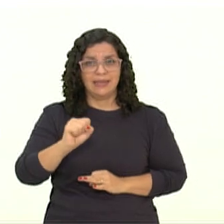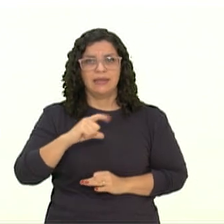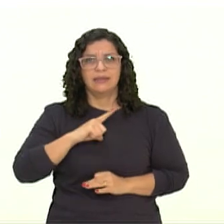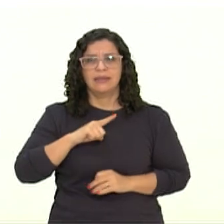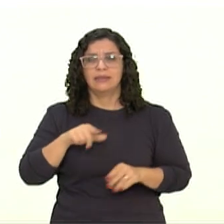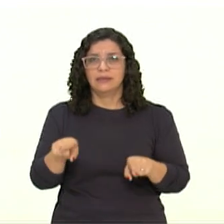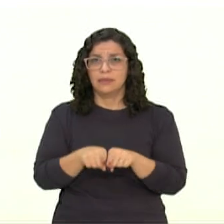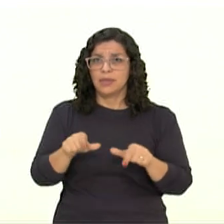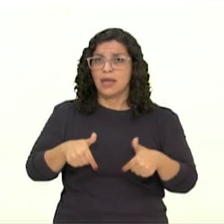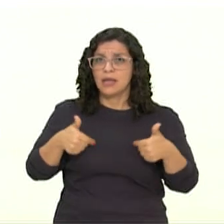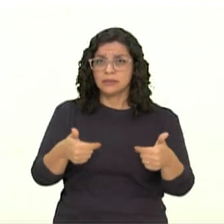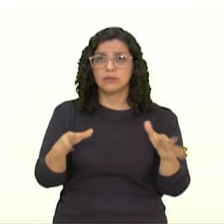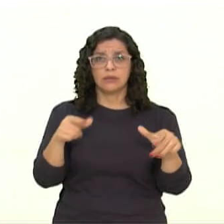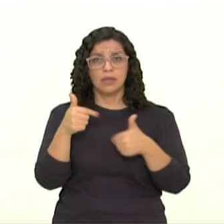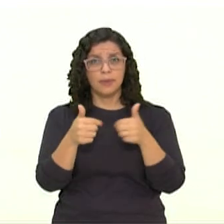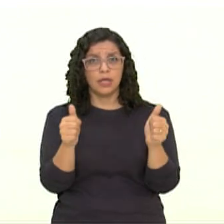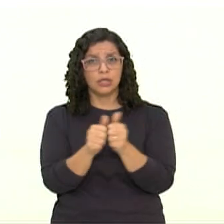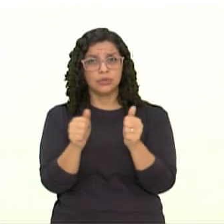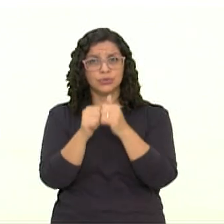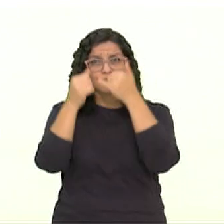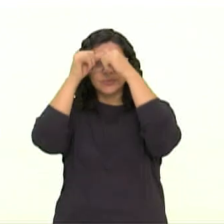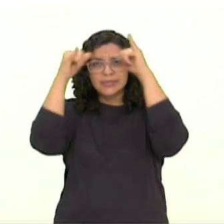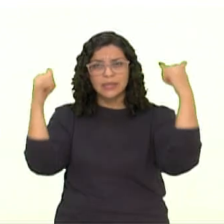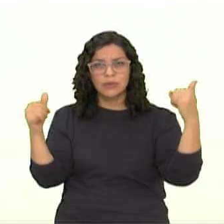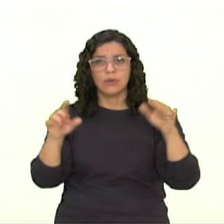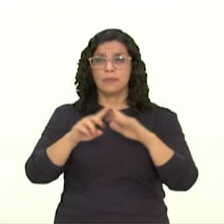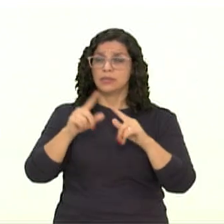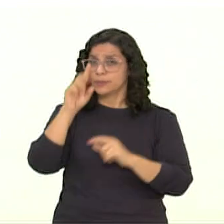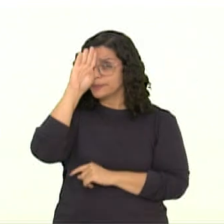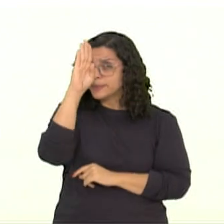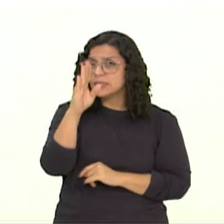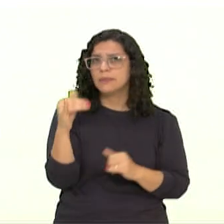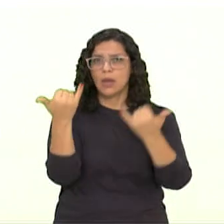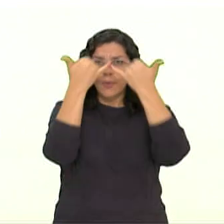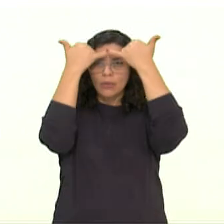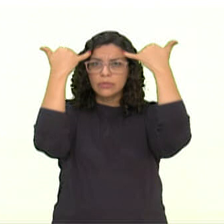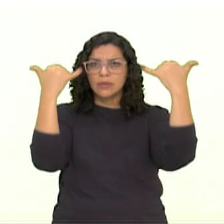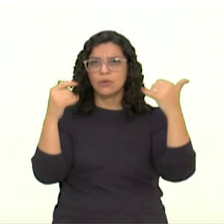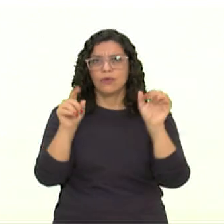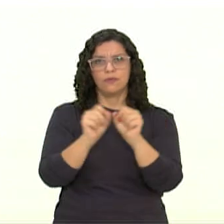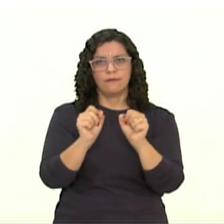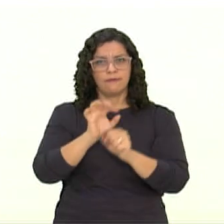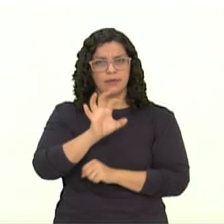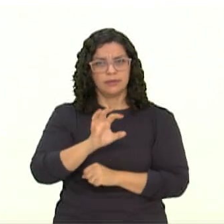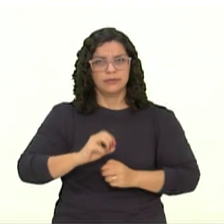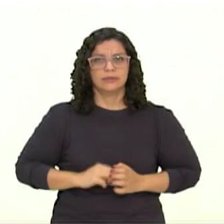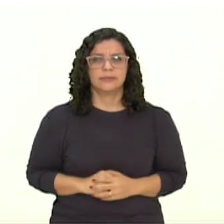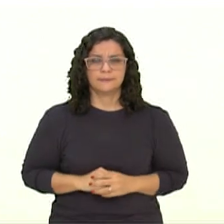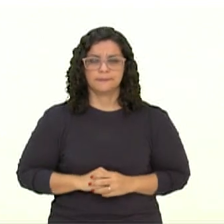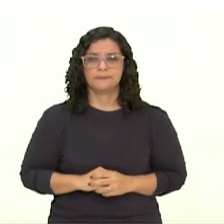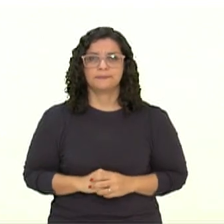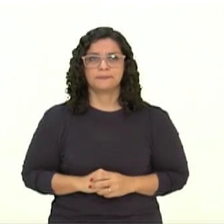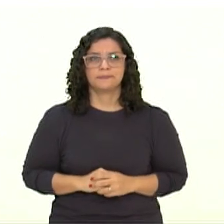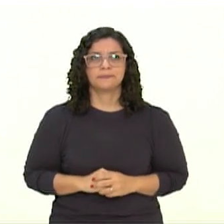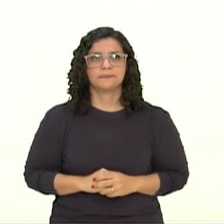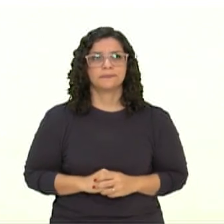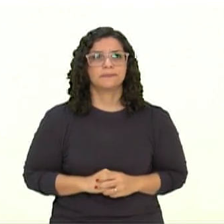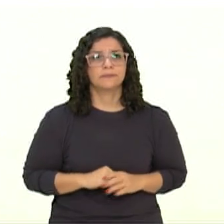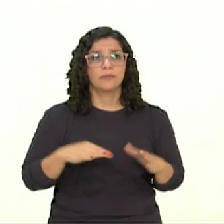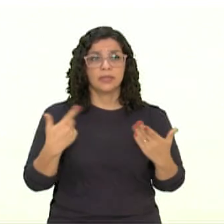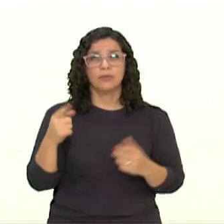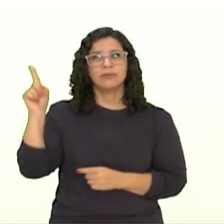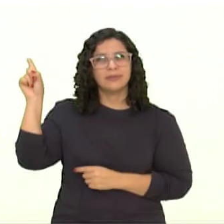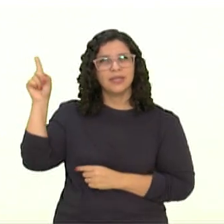atuam em conjunto com os neurônios, mas o principal ali mesmo que faz todo esse trabalho são os neurônios mesmo, né? Aqui